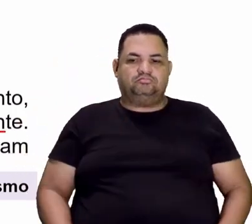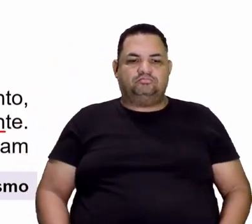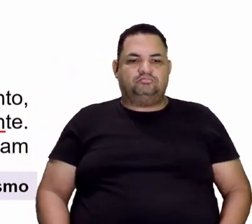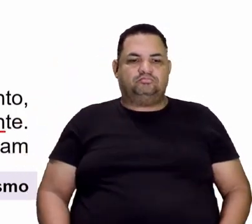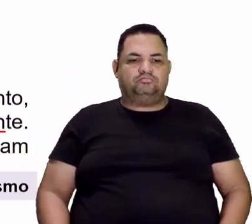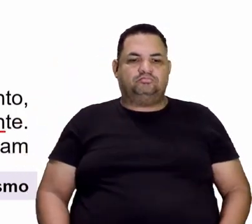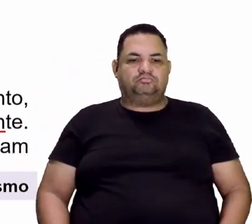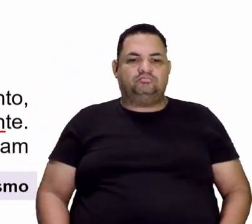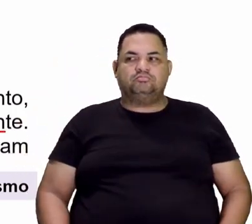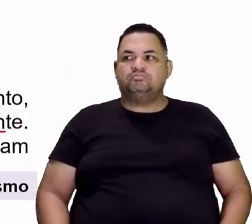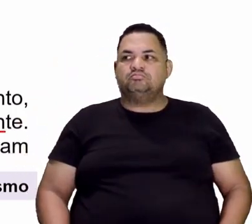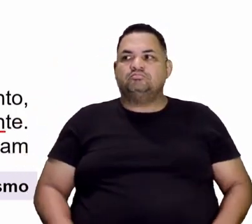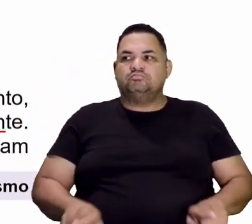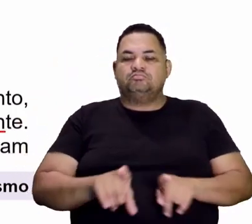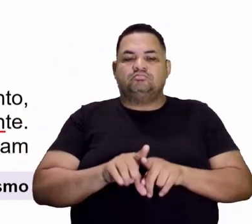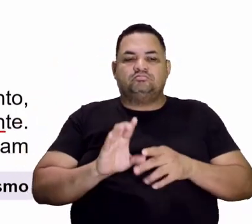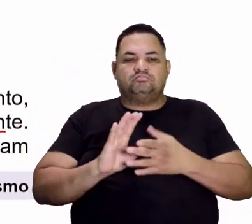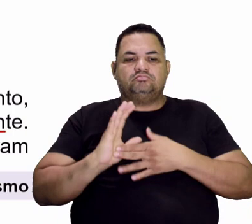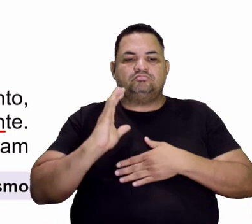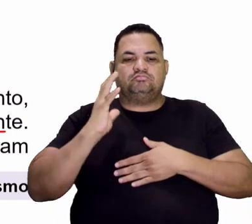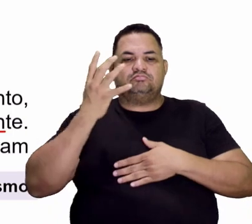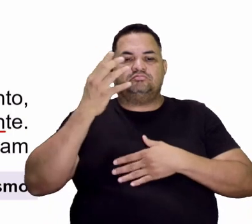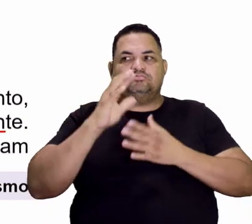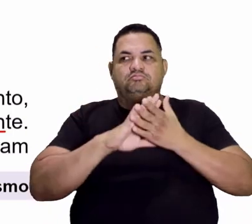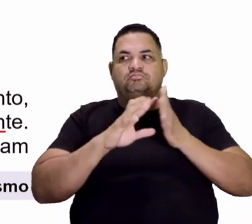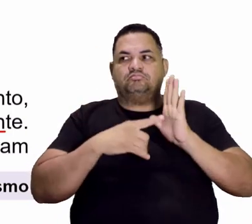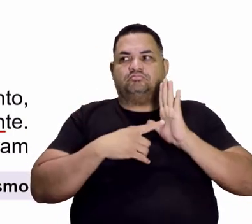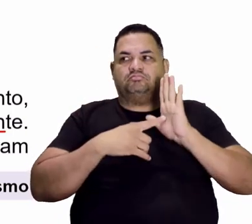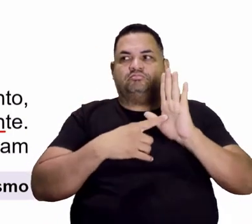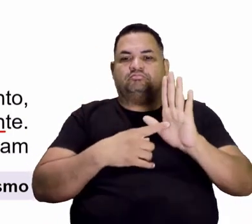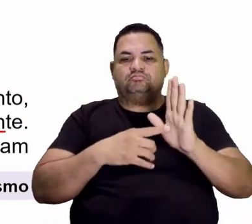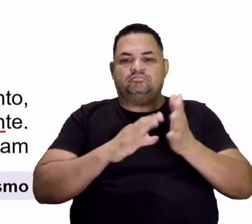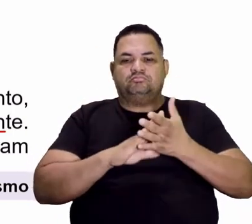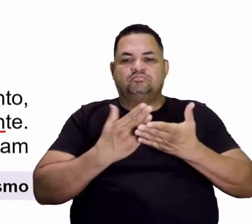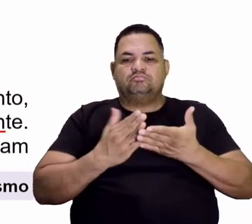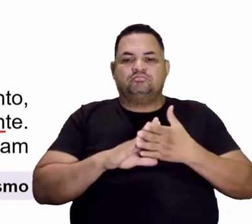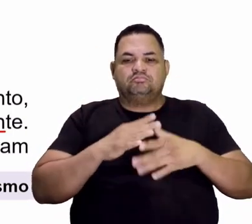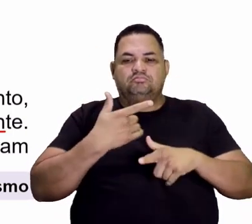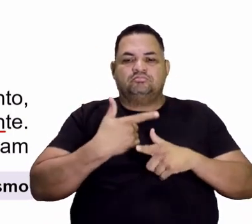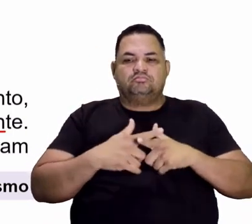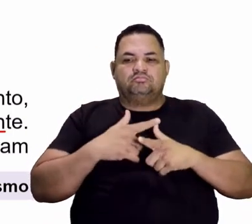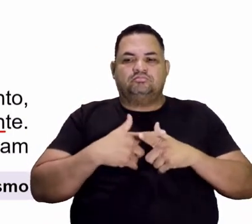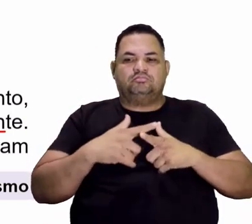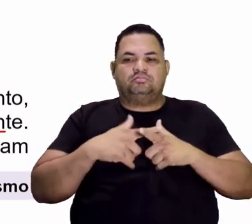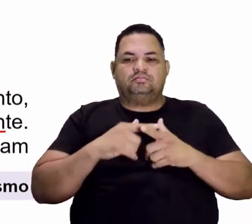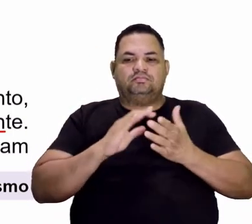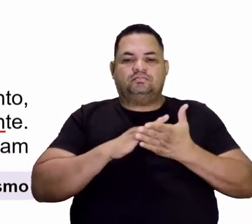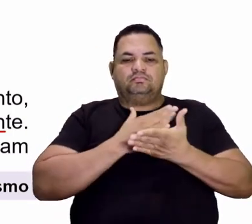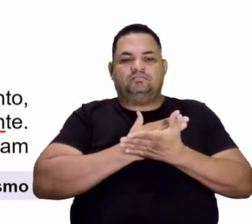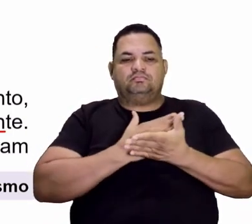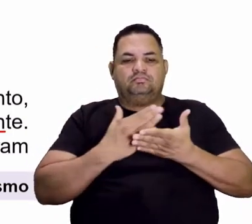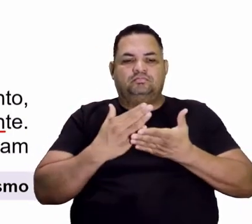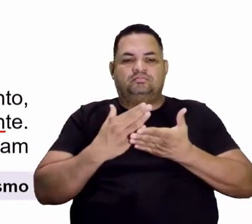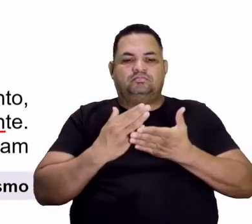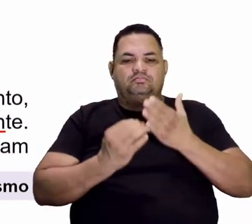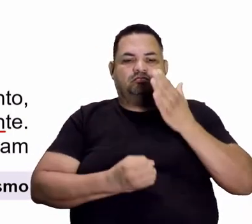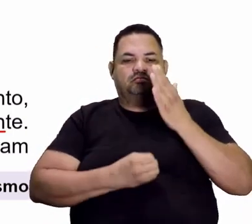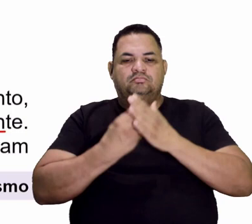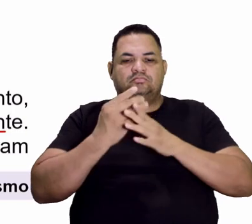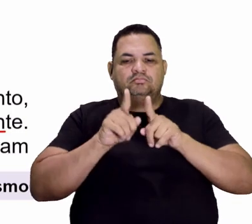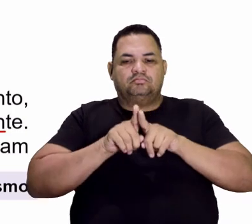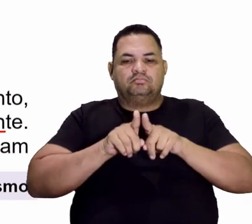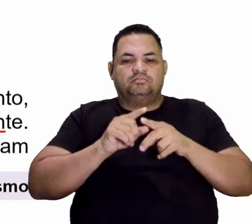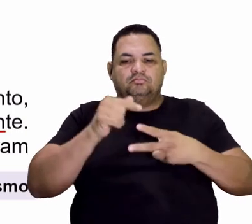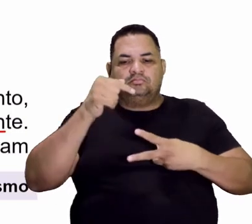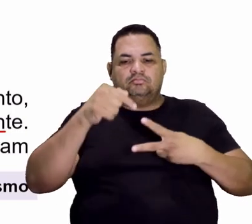diante. As soluções apresentadas para esse problema deram origem a duas